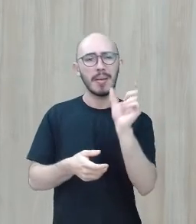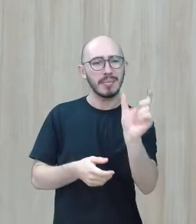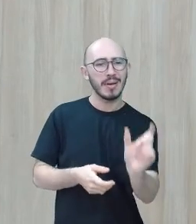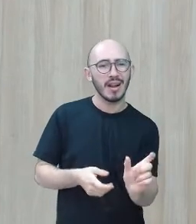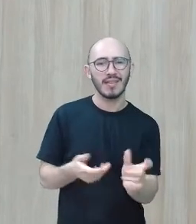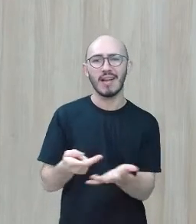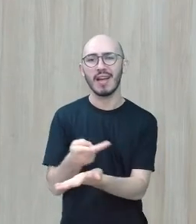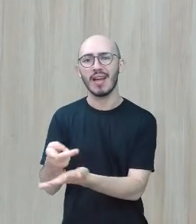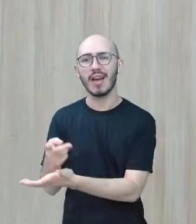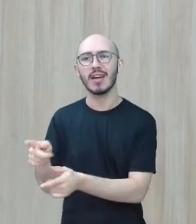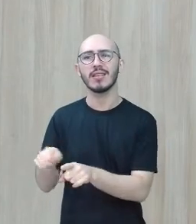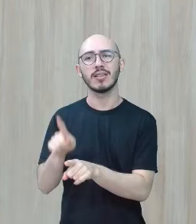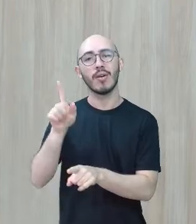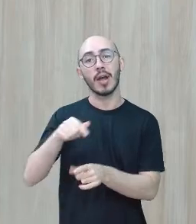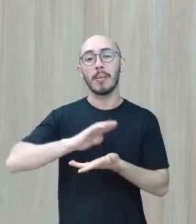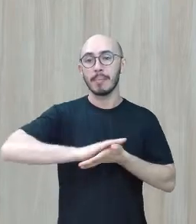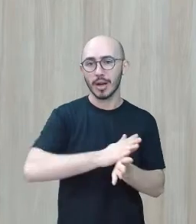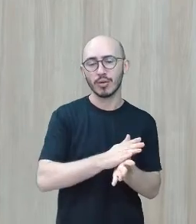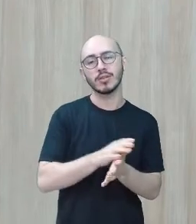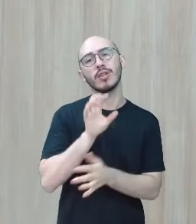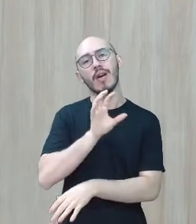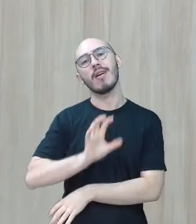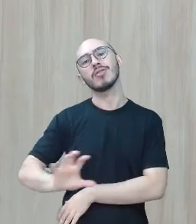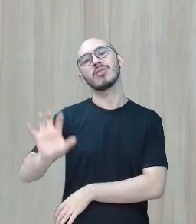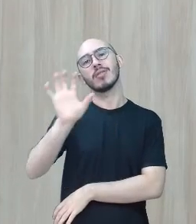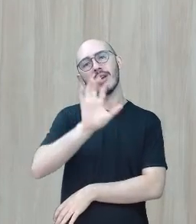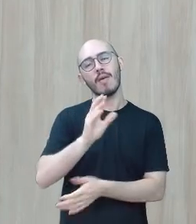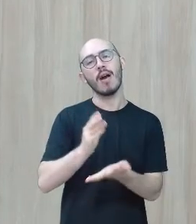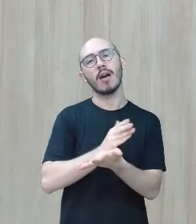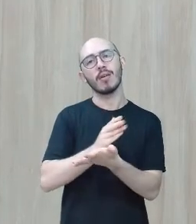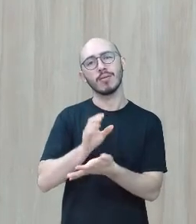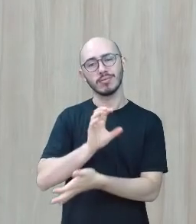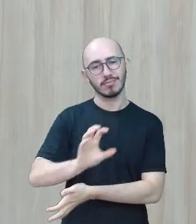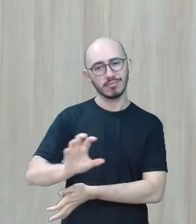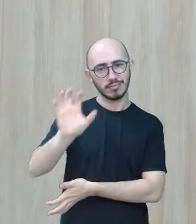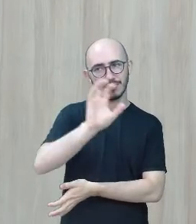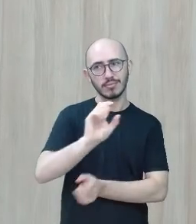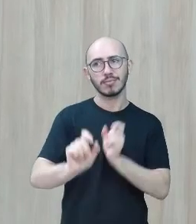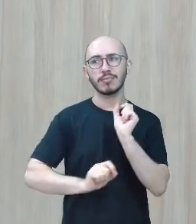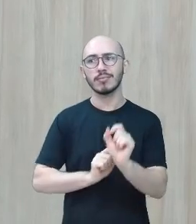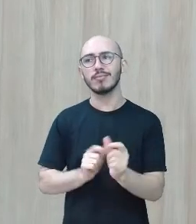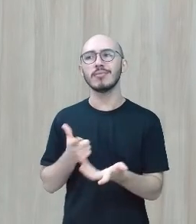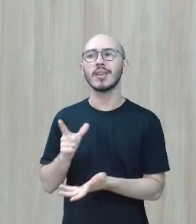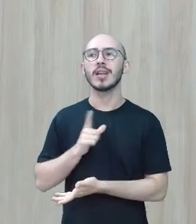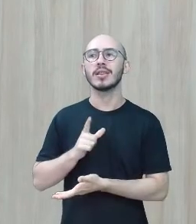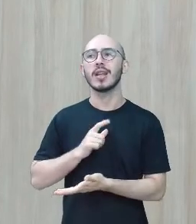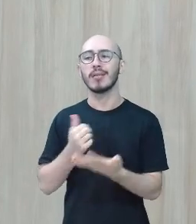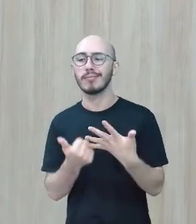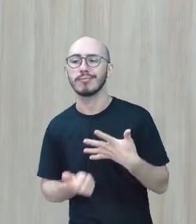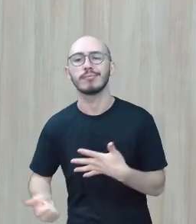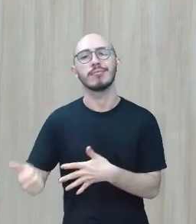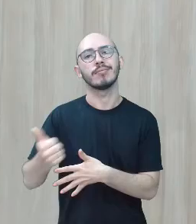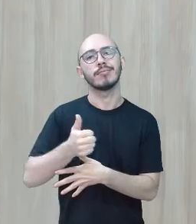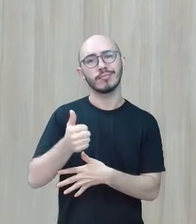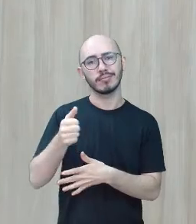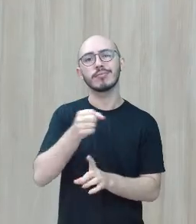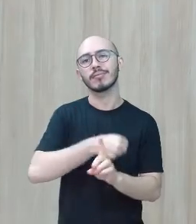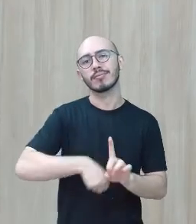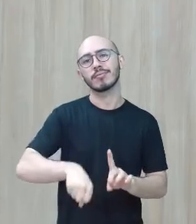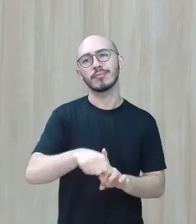corretamente. Isso é um preconceito regional. Porque algumas regiões, elas têm maior prestígio social,